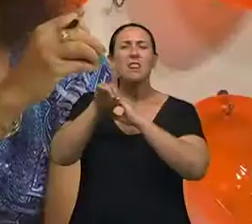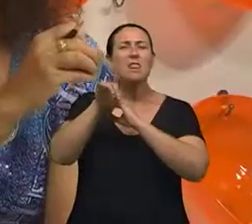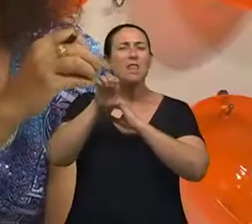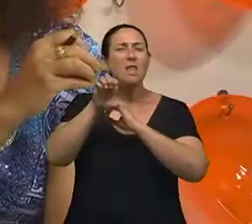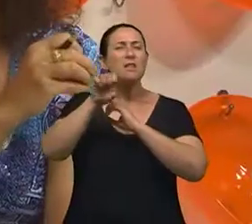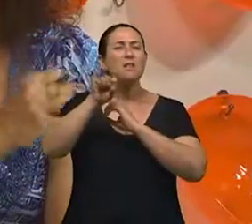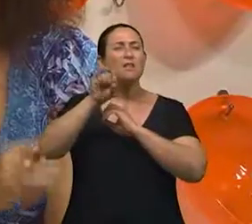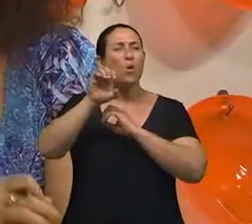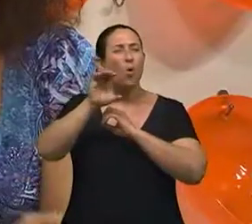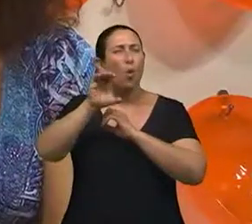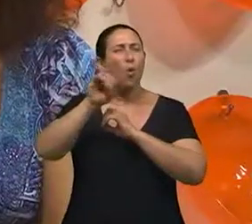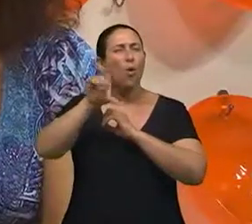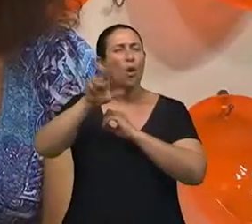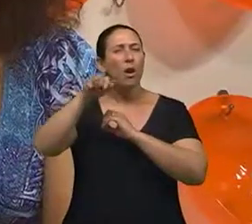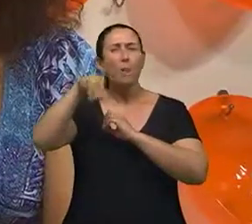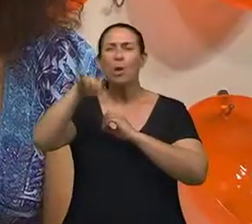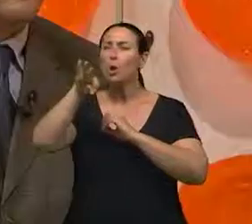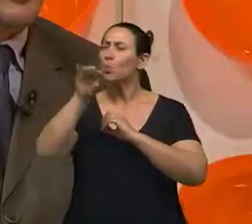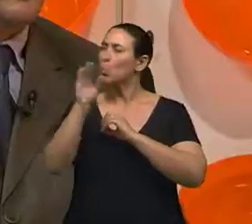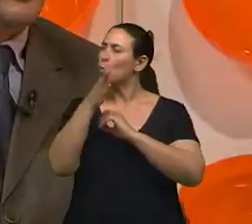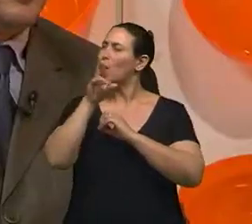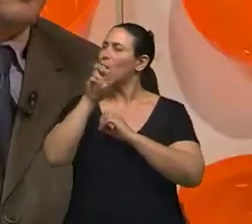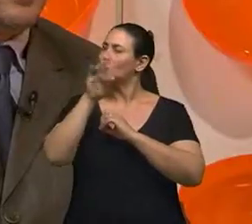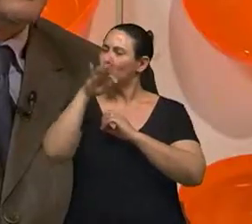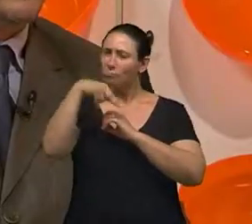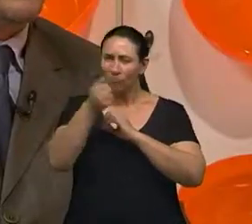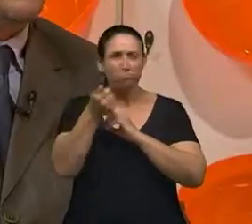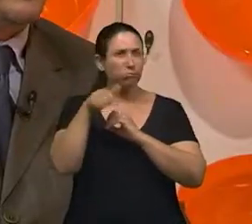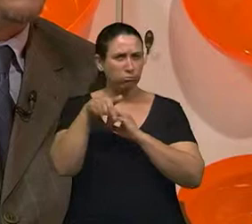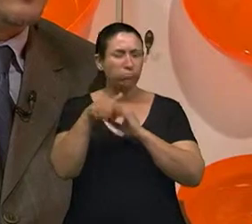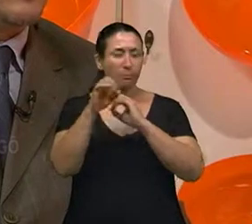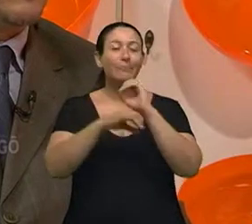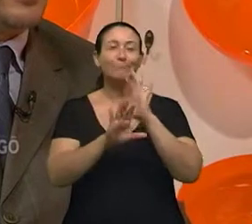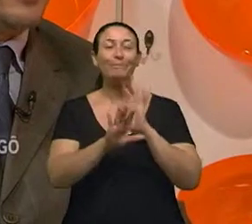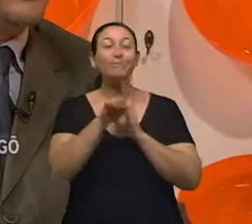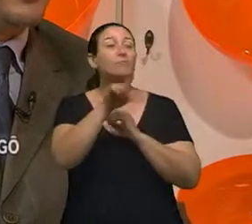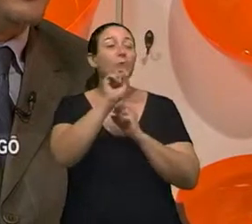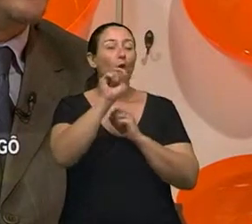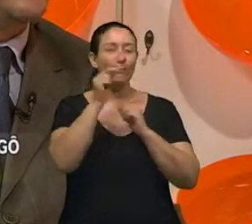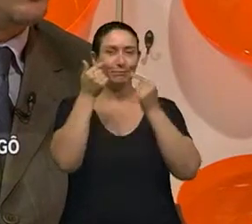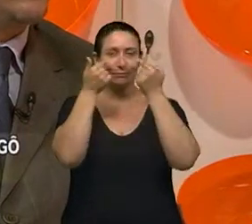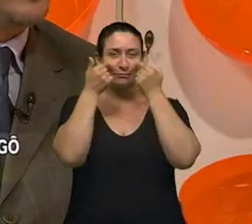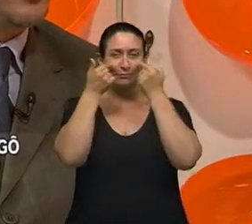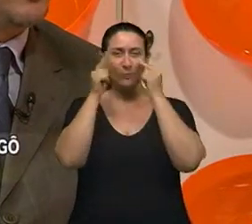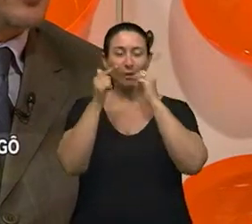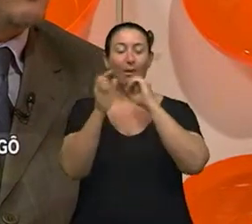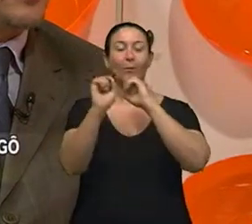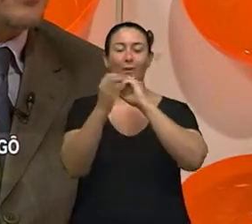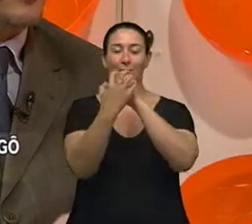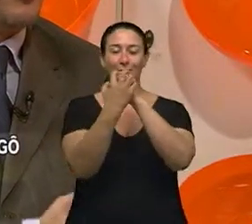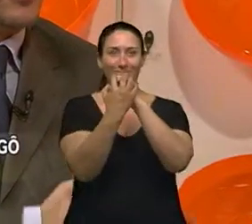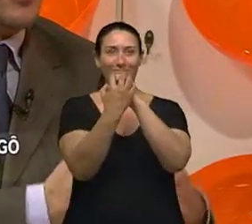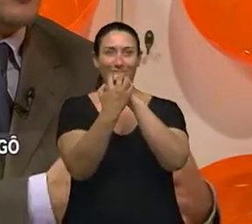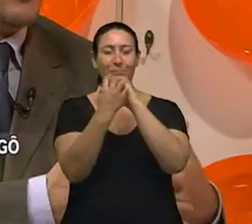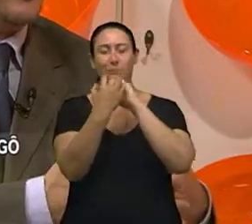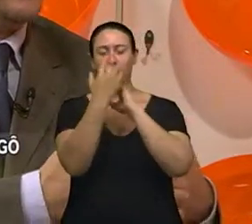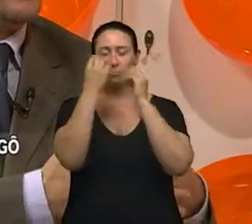começar pelo que ela está preocupada com a tia. É, o que ela perguntou sobre a tia, basicamente, é uma alteração da retina que se solta da sua